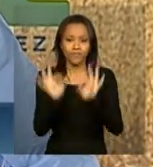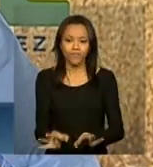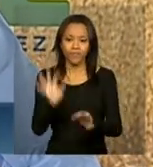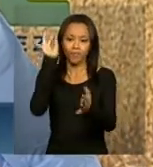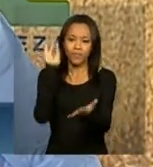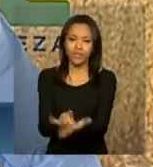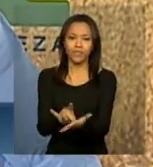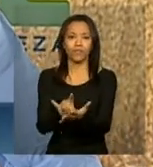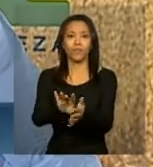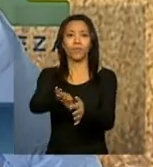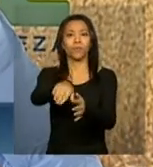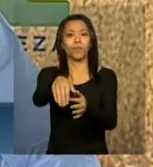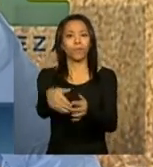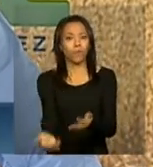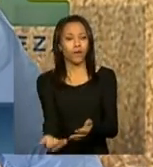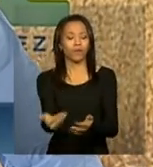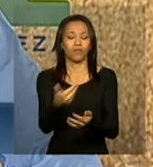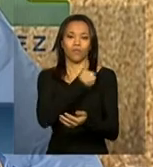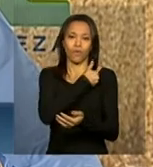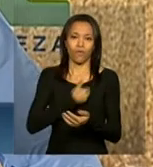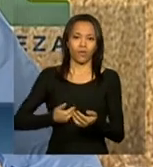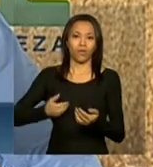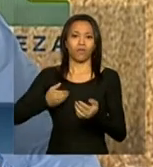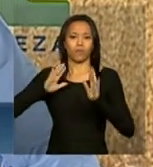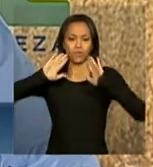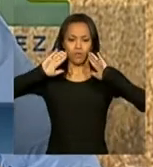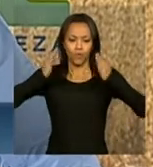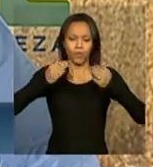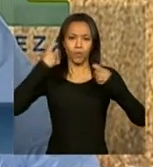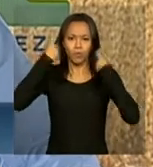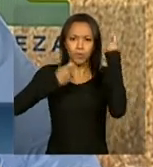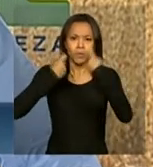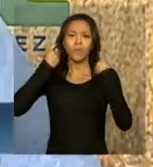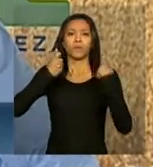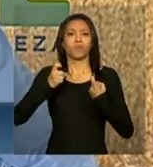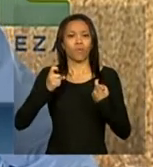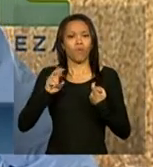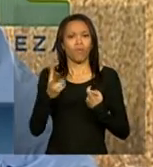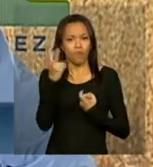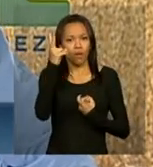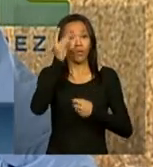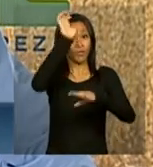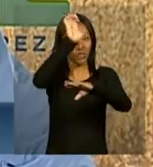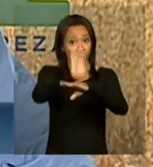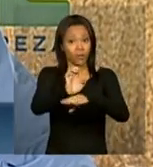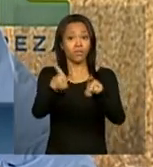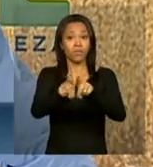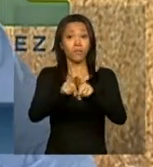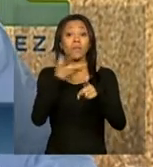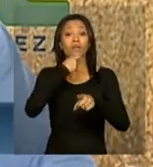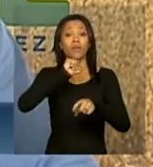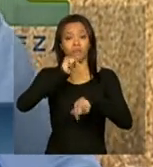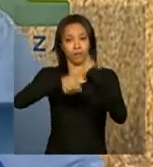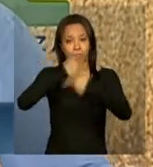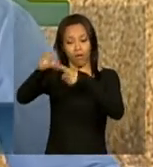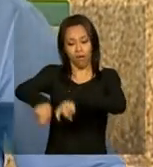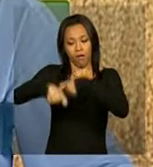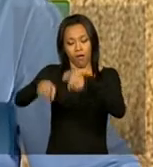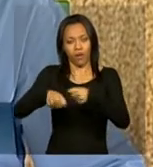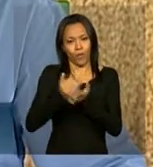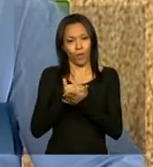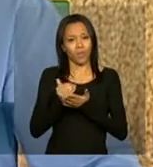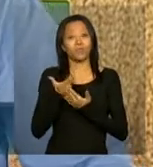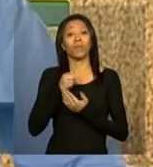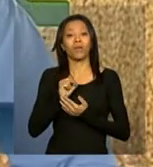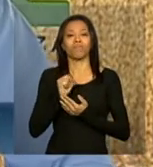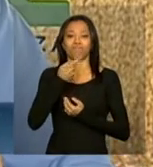o governo tratou com prioridade o estado de Mato Grosso e os nossos produtores, iniciando pelo